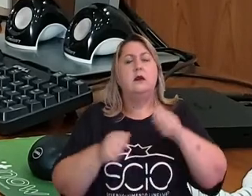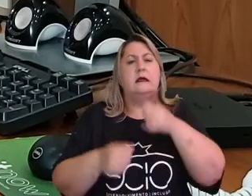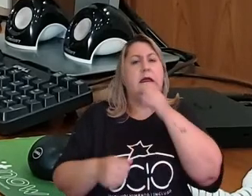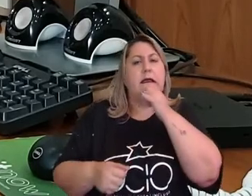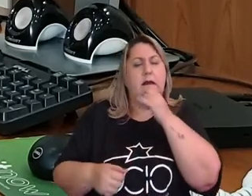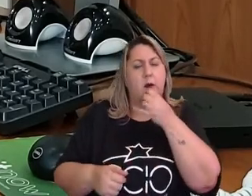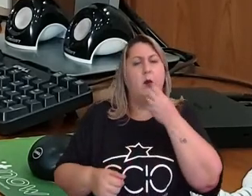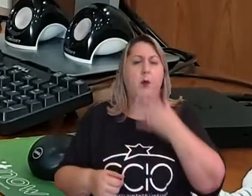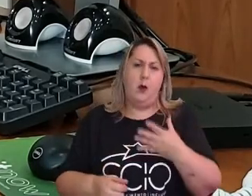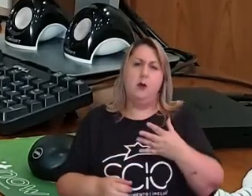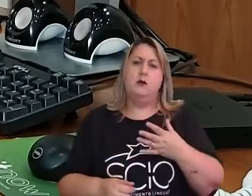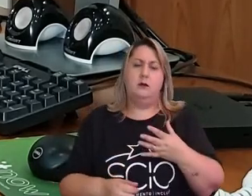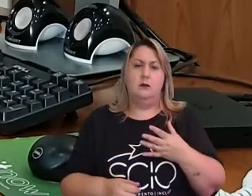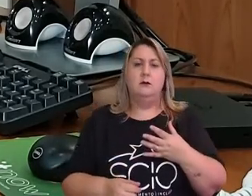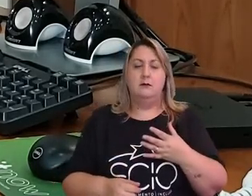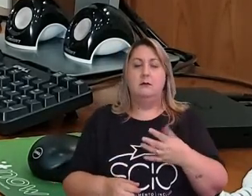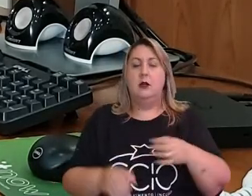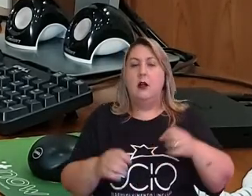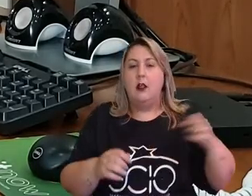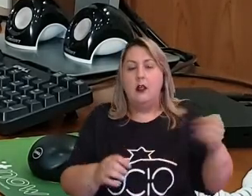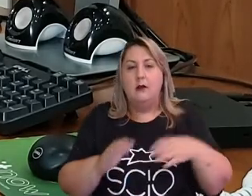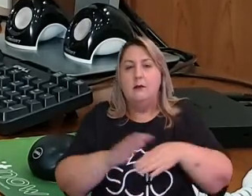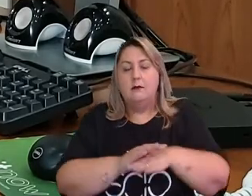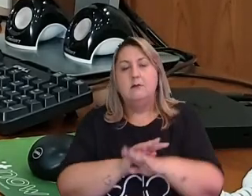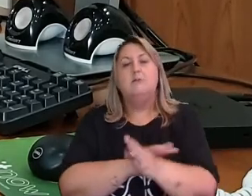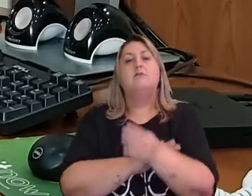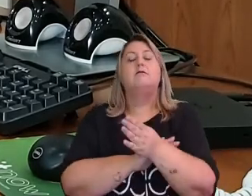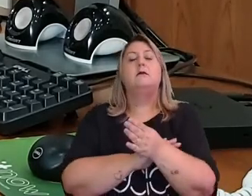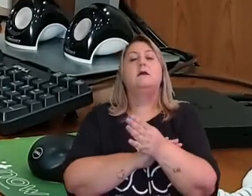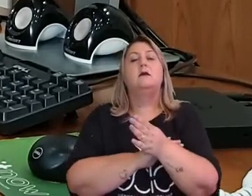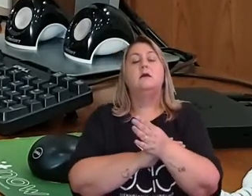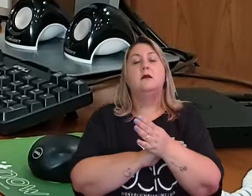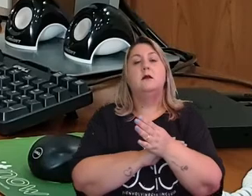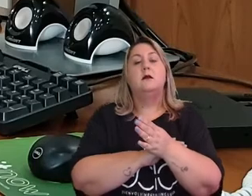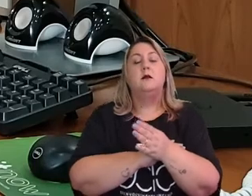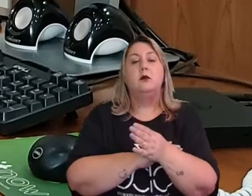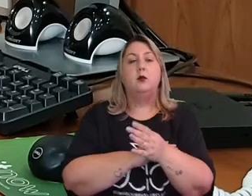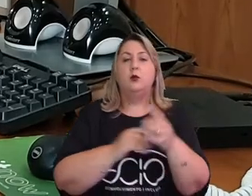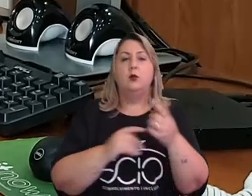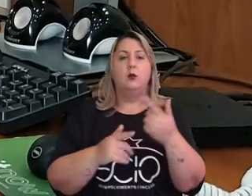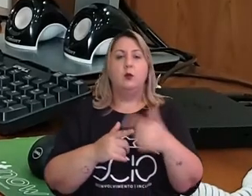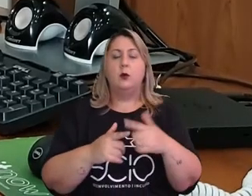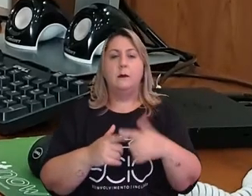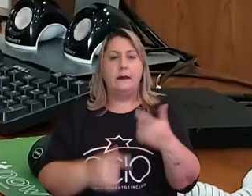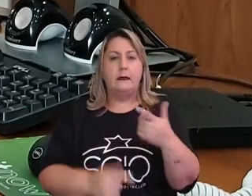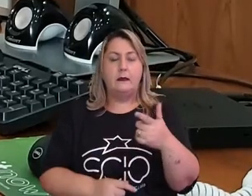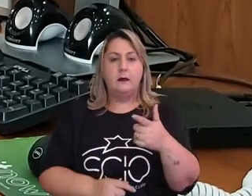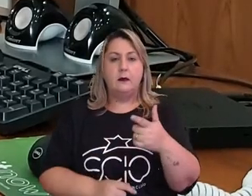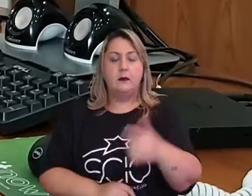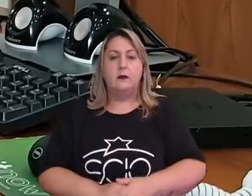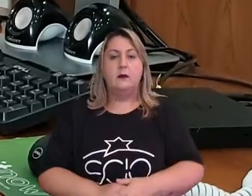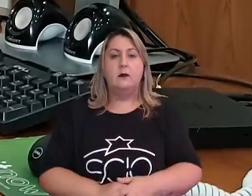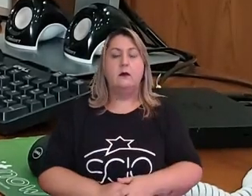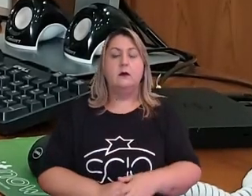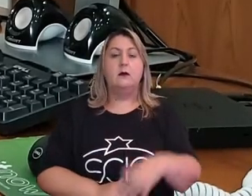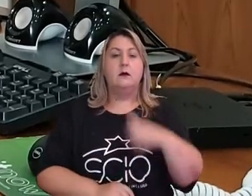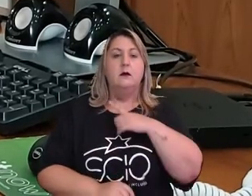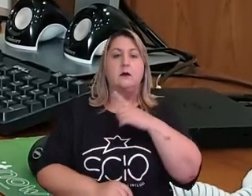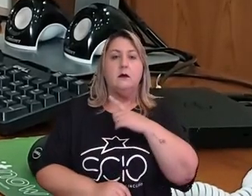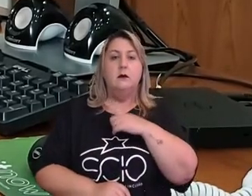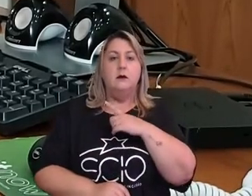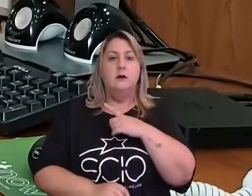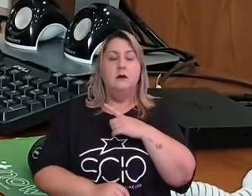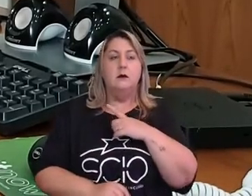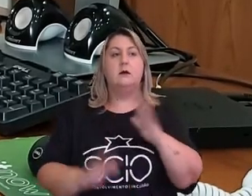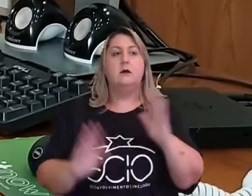favor, deem um exemplo nesses novos hábitos que nós geramos para que a gente não tenha nenhum tipo de problema, né, a partir das nossas grandes festas. E está acabando,